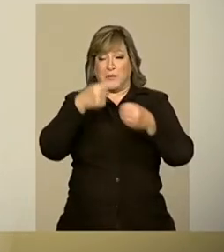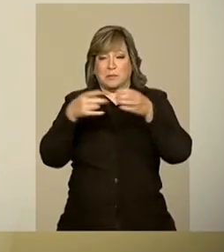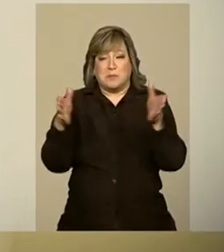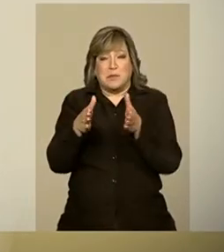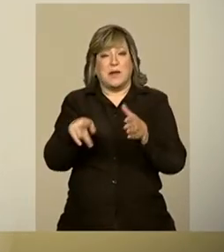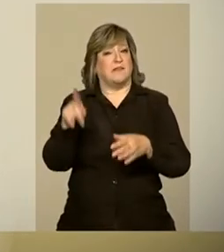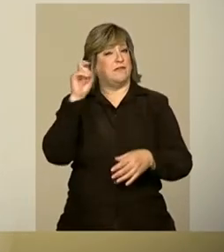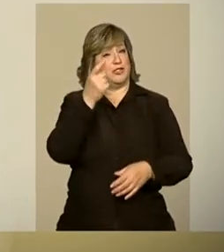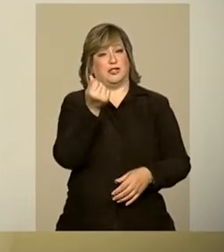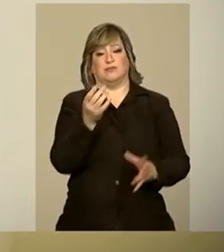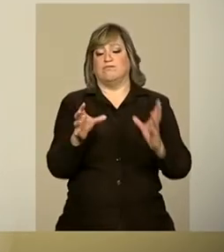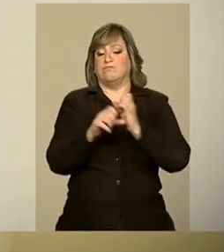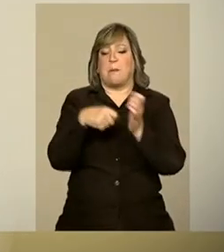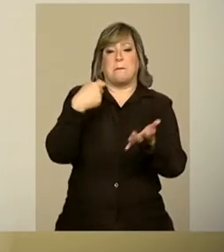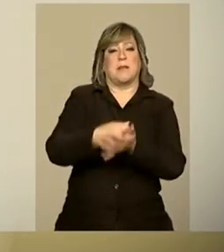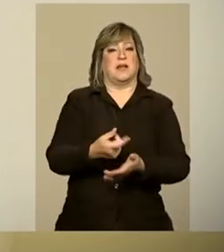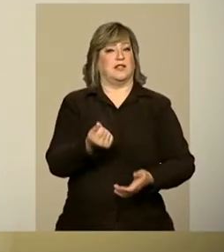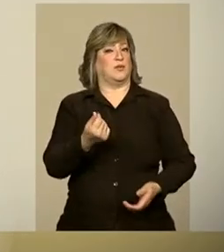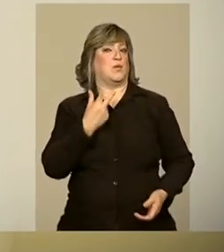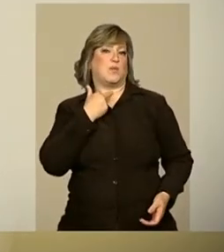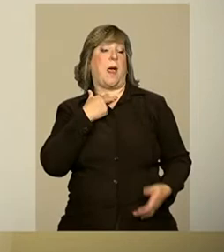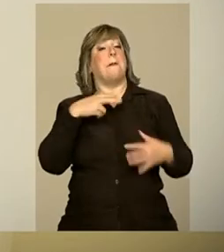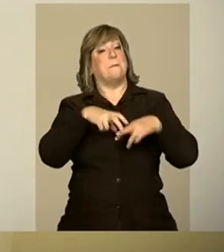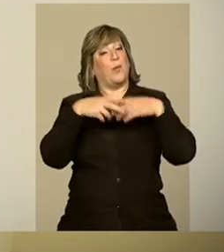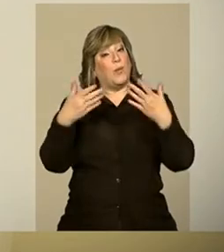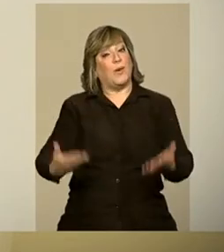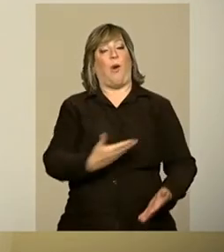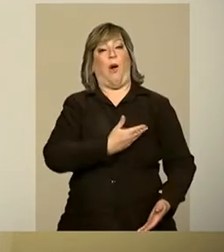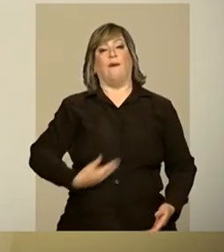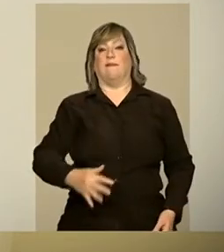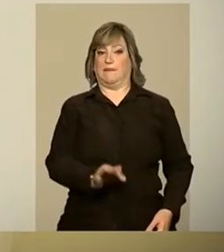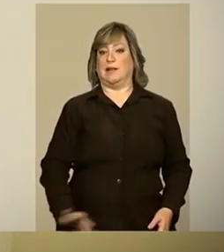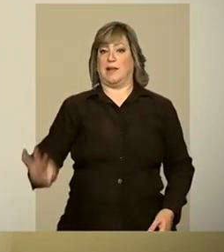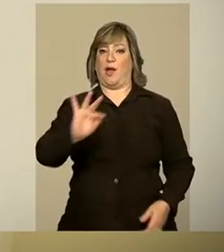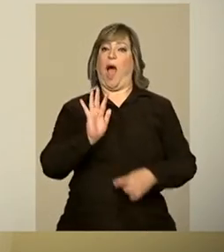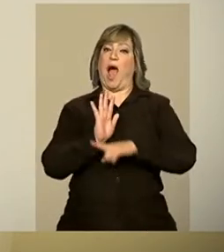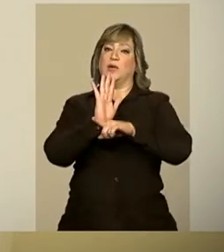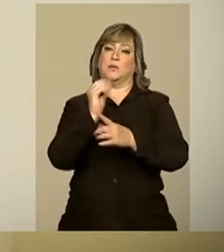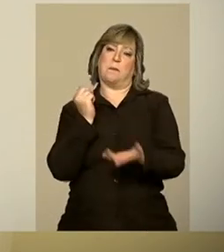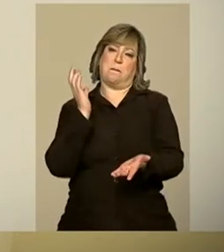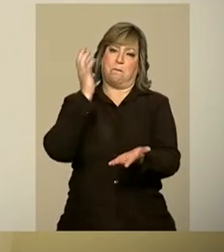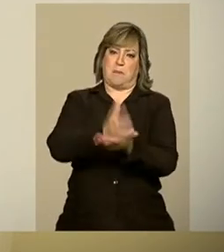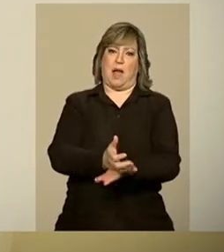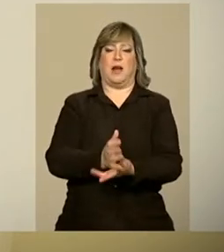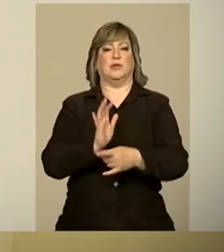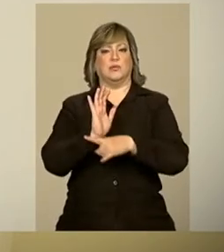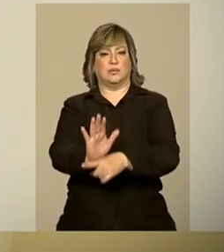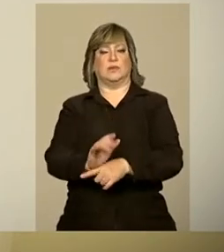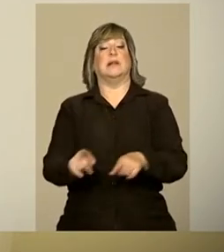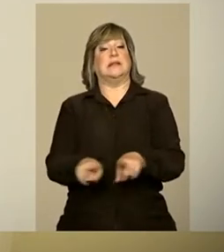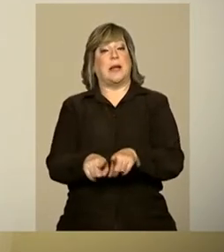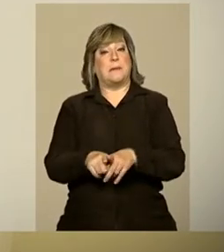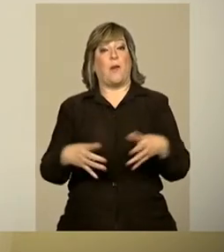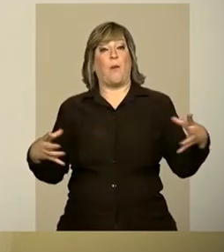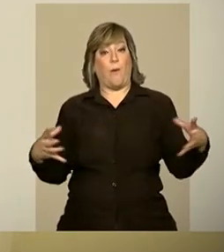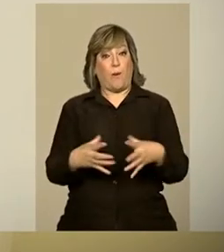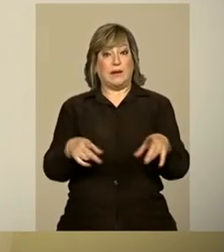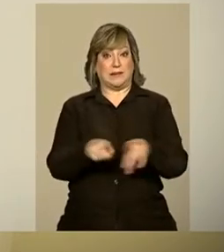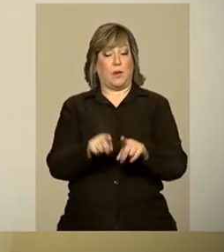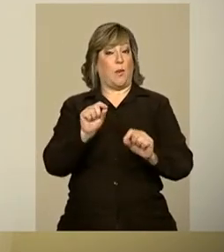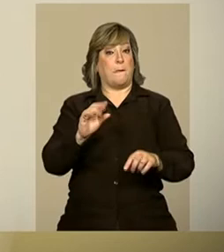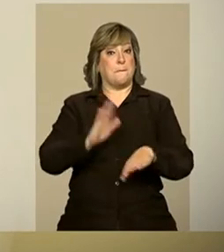seu orçamento. É por isso que o governo federal está fazendo estas doações. Está incluído também, o que é